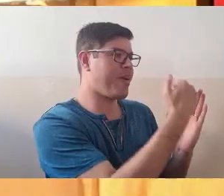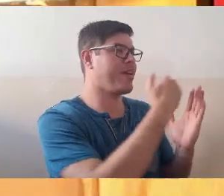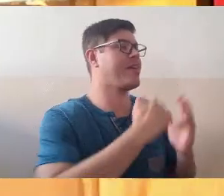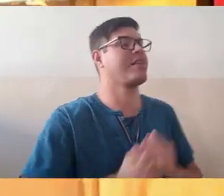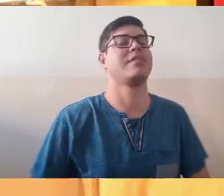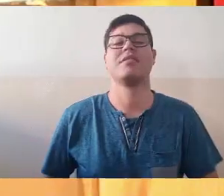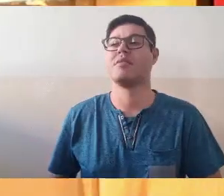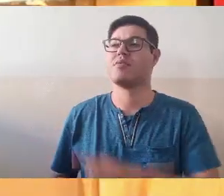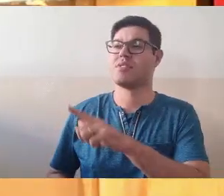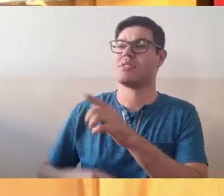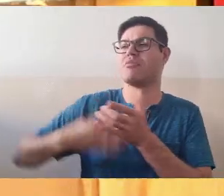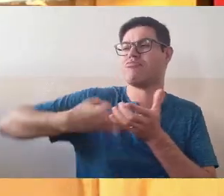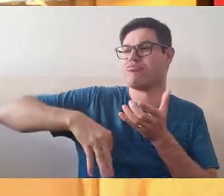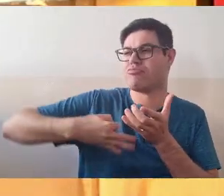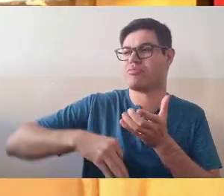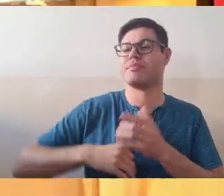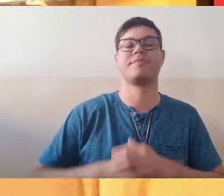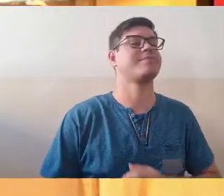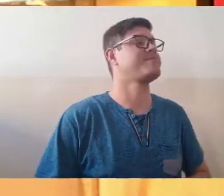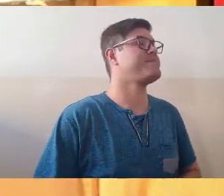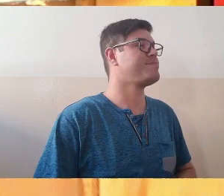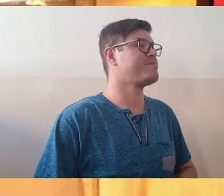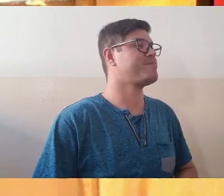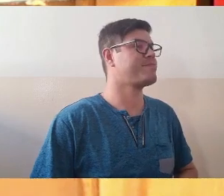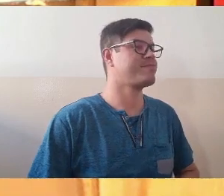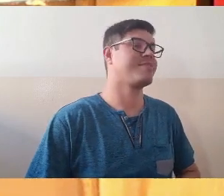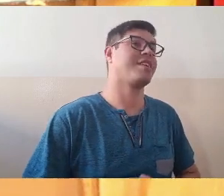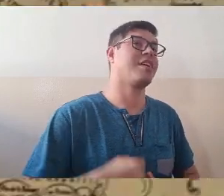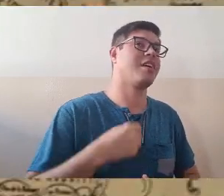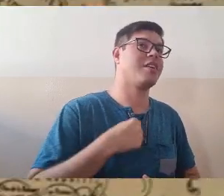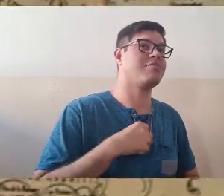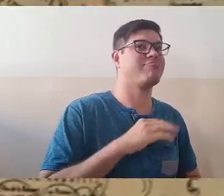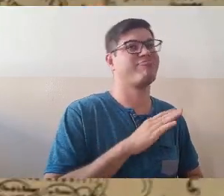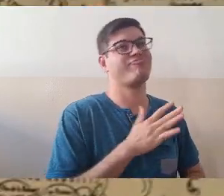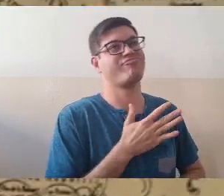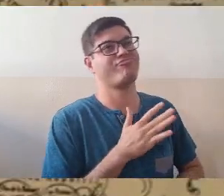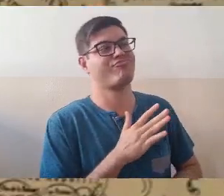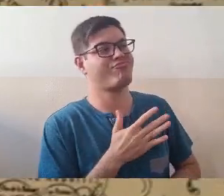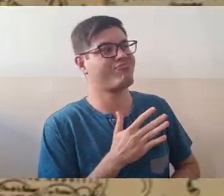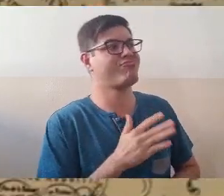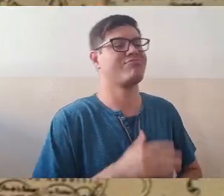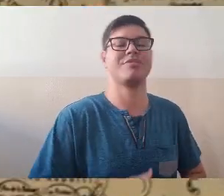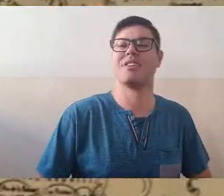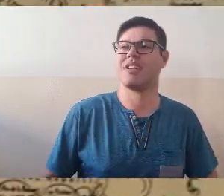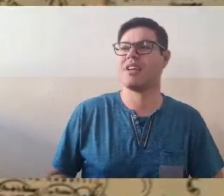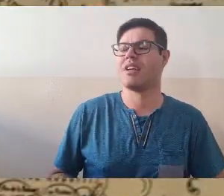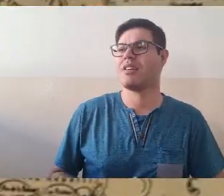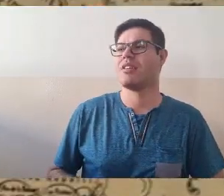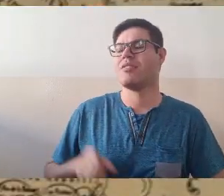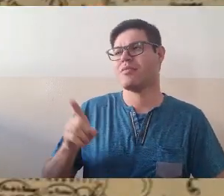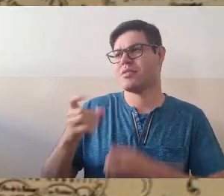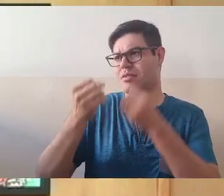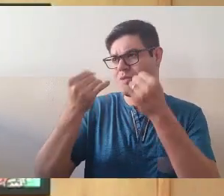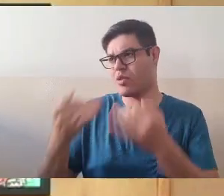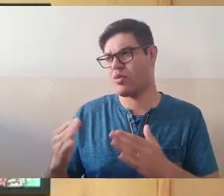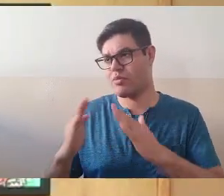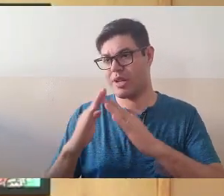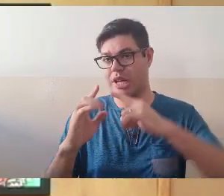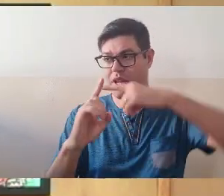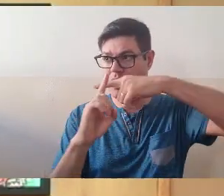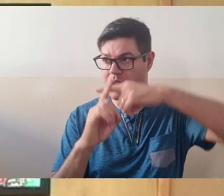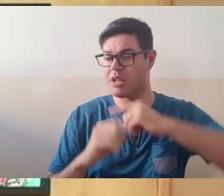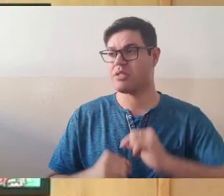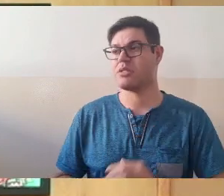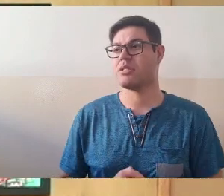você toca violão? Olha, Só eu, violão eu não? arrisco, eu arrisco Não, mas sabe, alguns você falou da instrumentos. igreja, desculpa, Fredo, você falou da